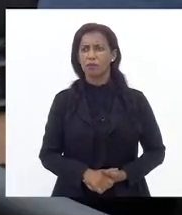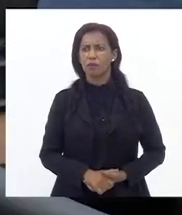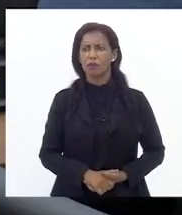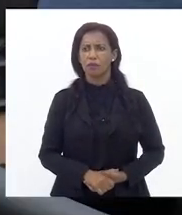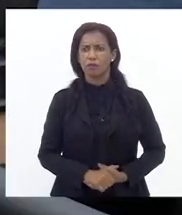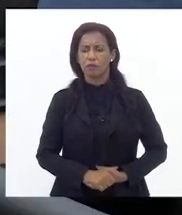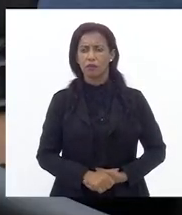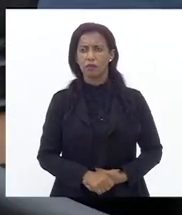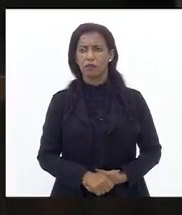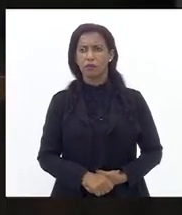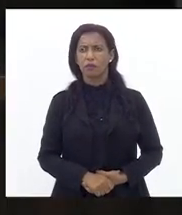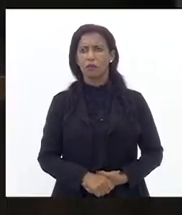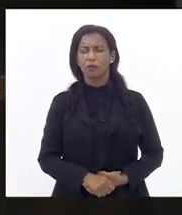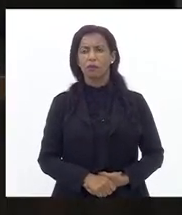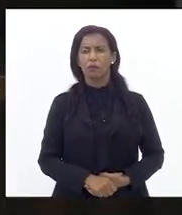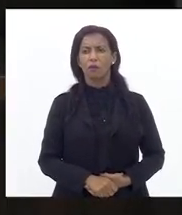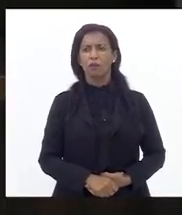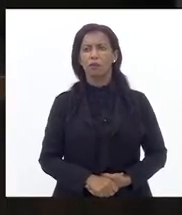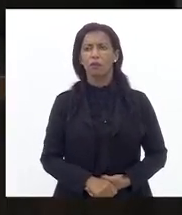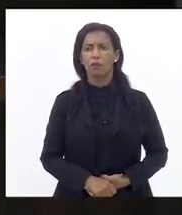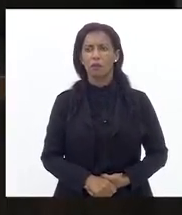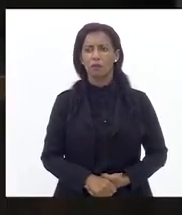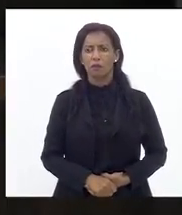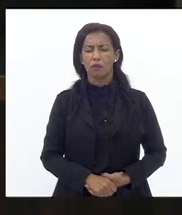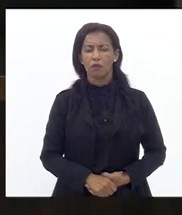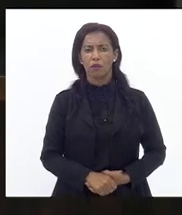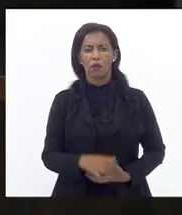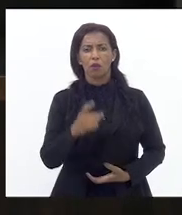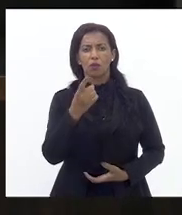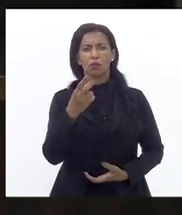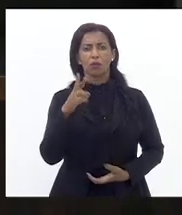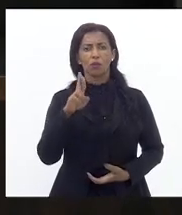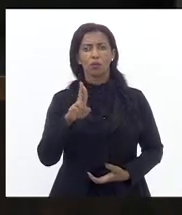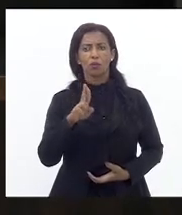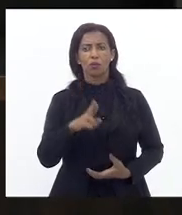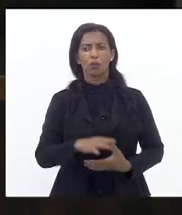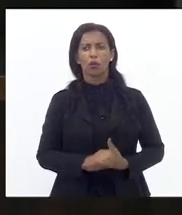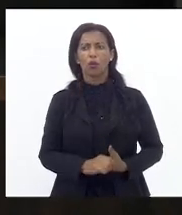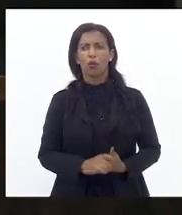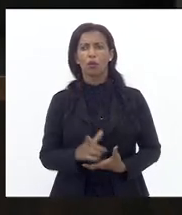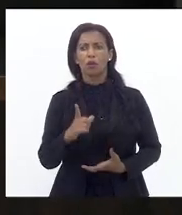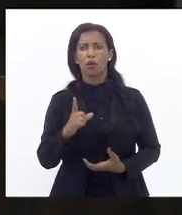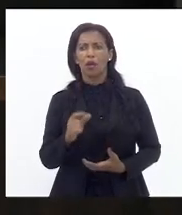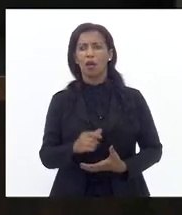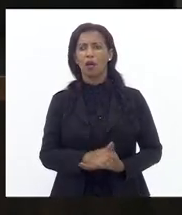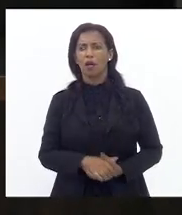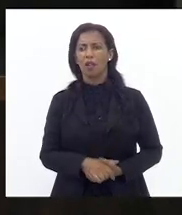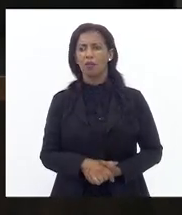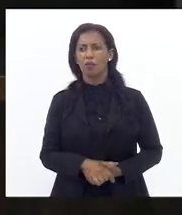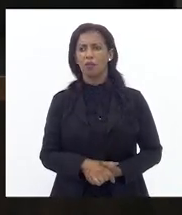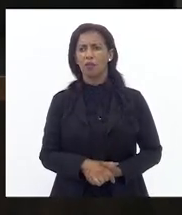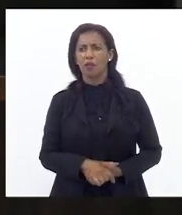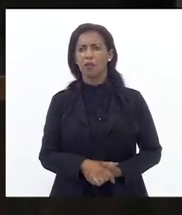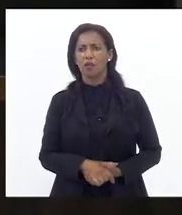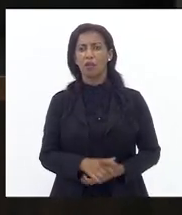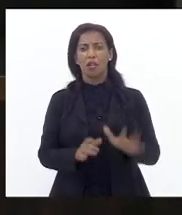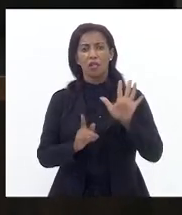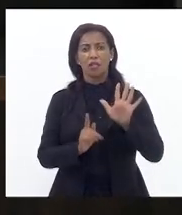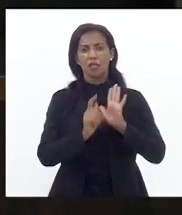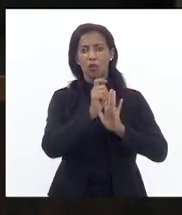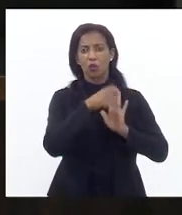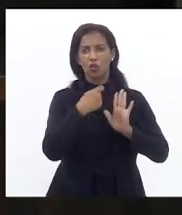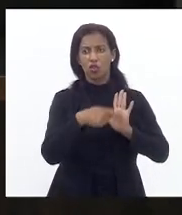obrigado senhor Osmar quero chamar que o doutor eu tenho ainda um dois três quatro cinco